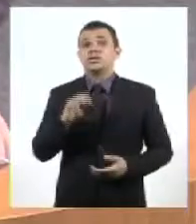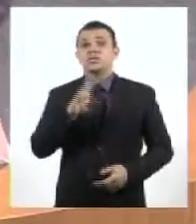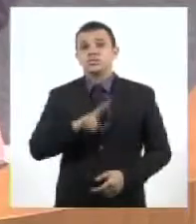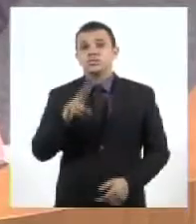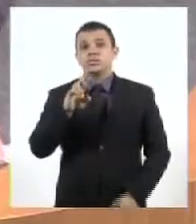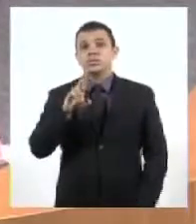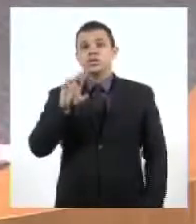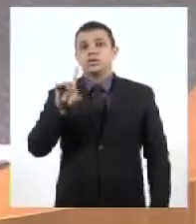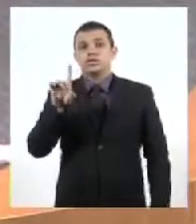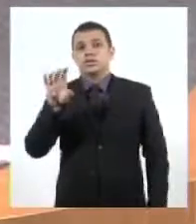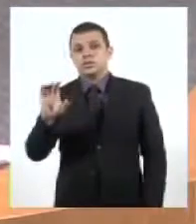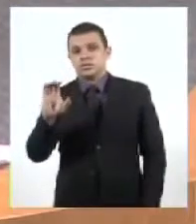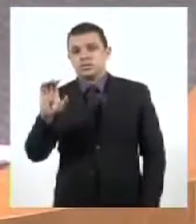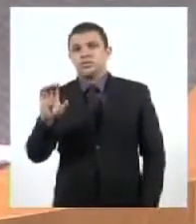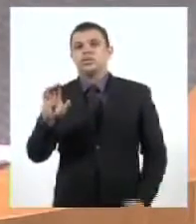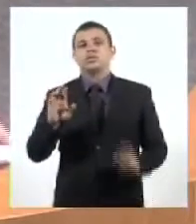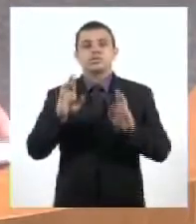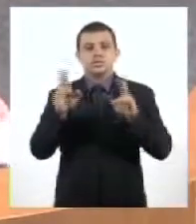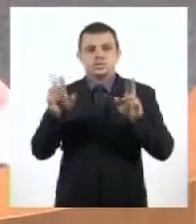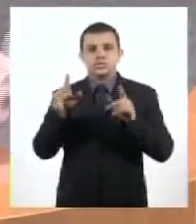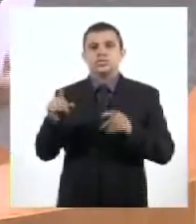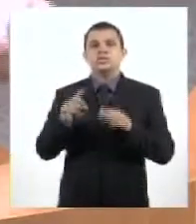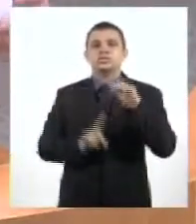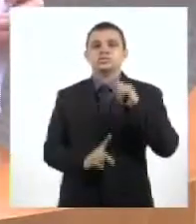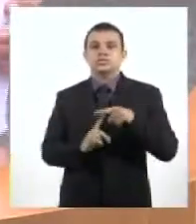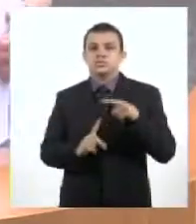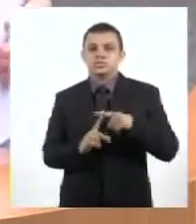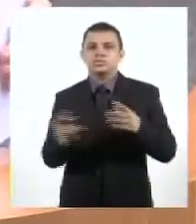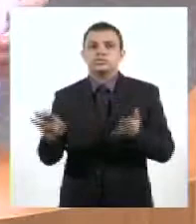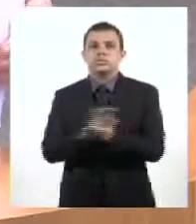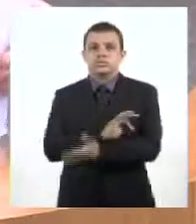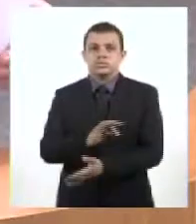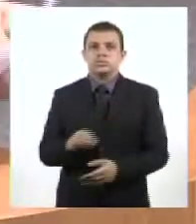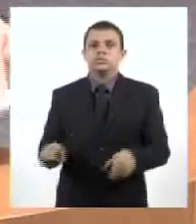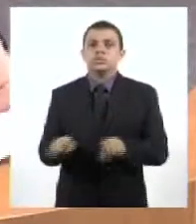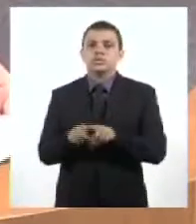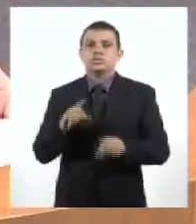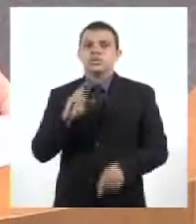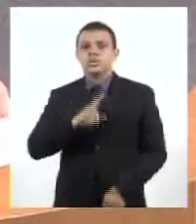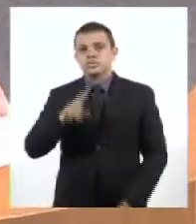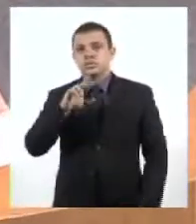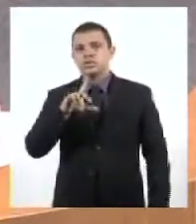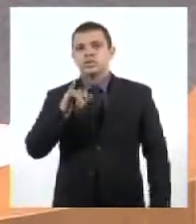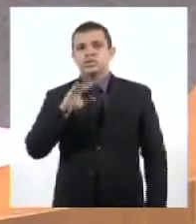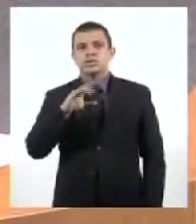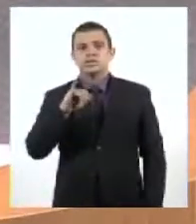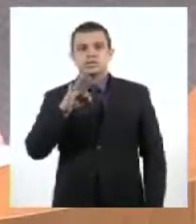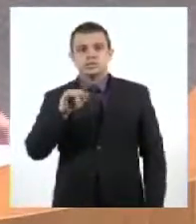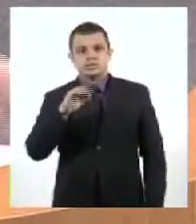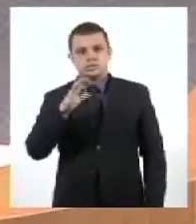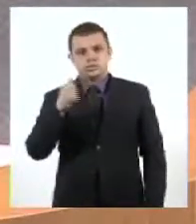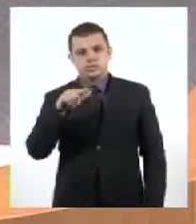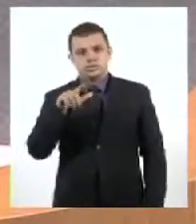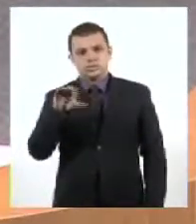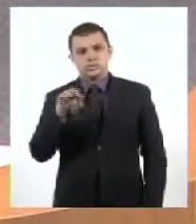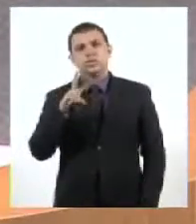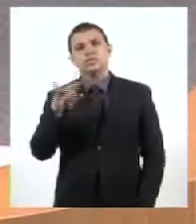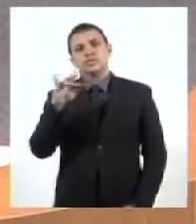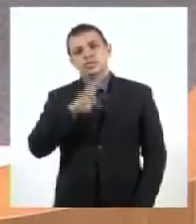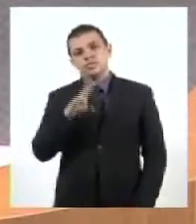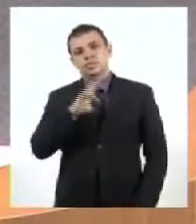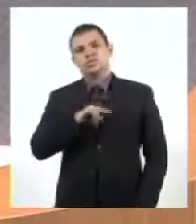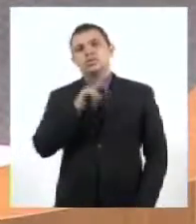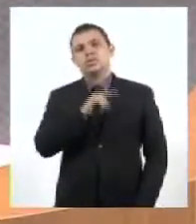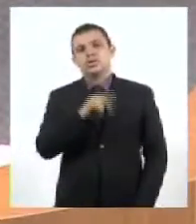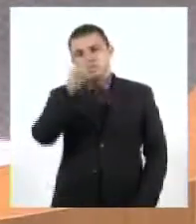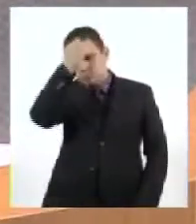regime diferenciado de contratação, o modalidade de licitação, e que serão executadas pela Prefeitura de São Luís através do recurso do